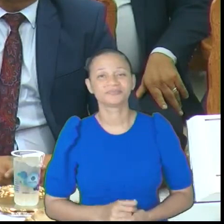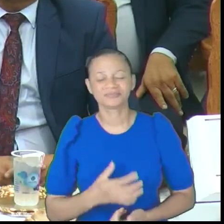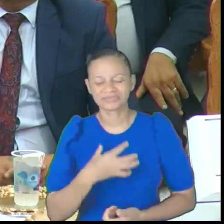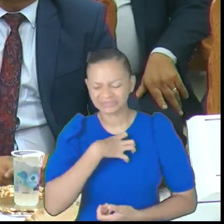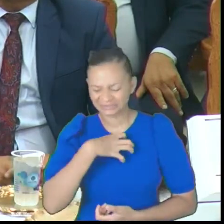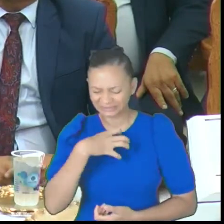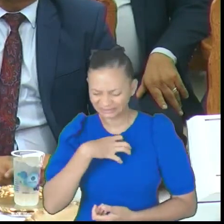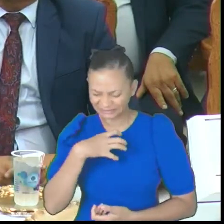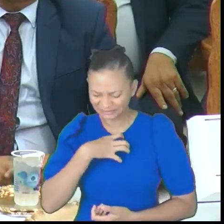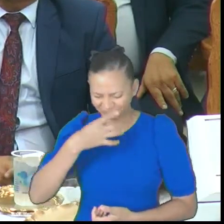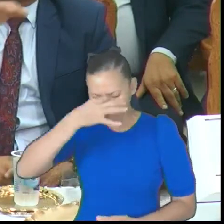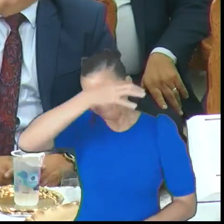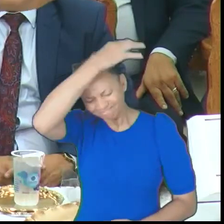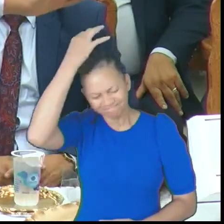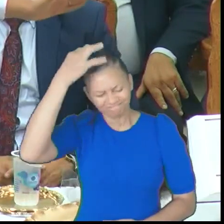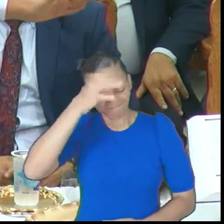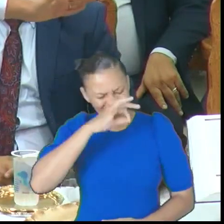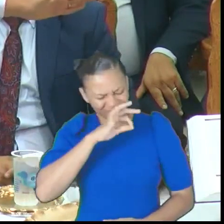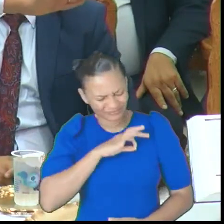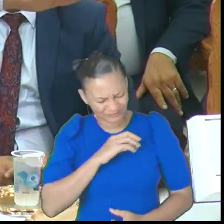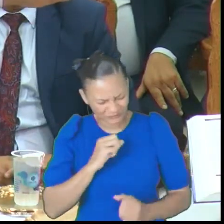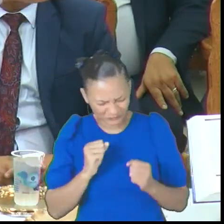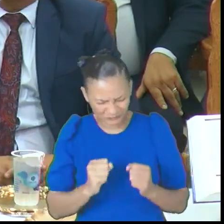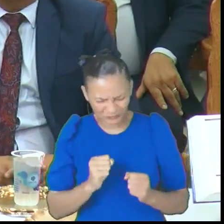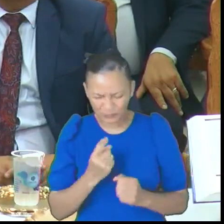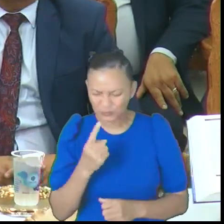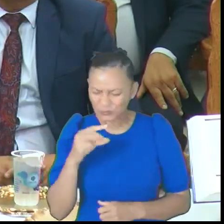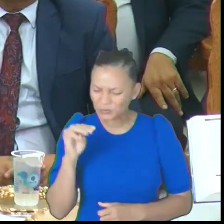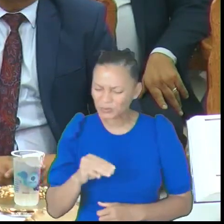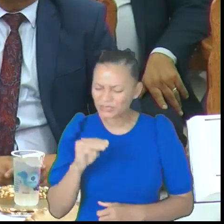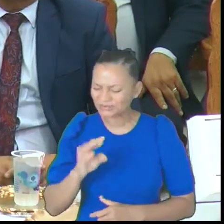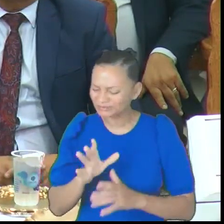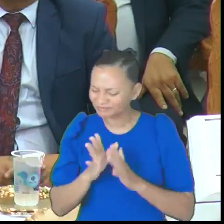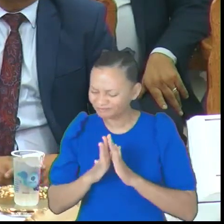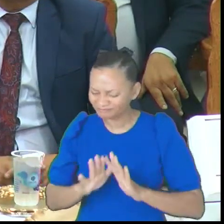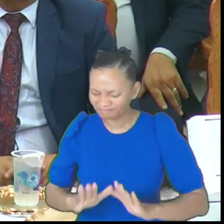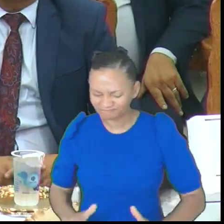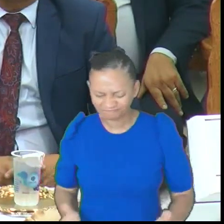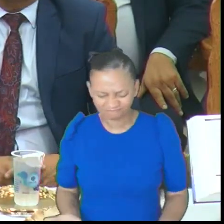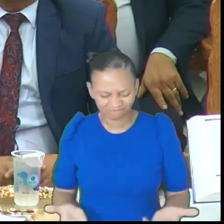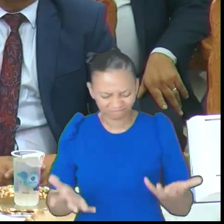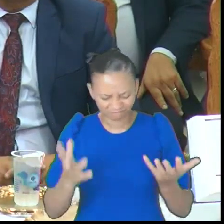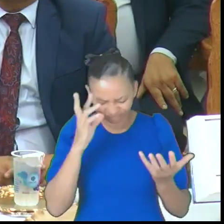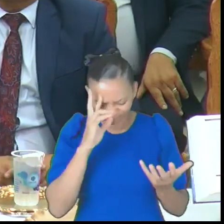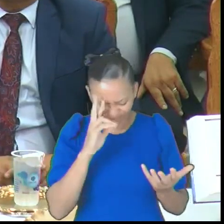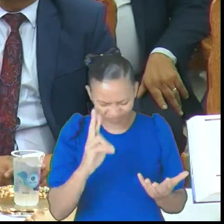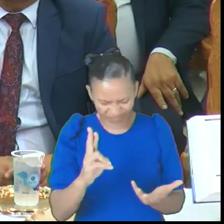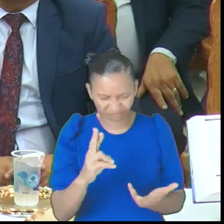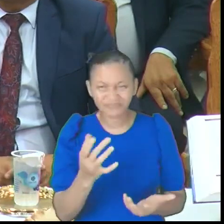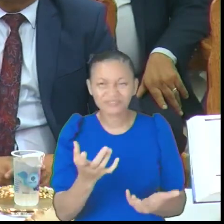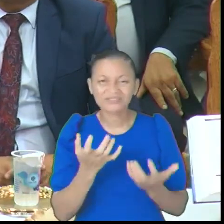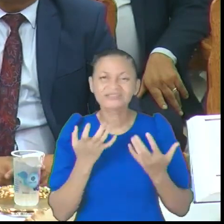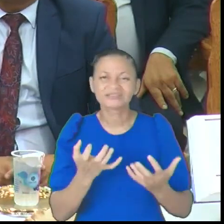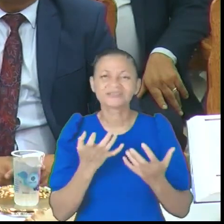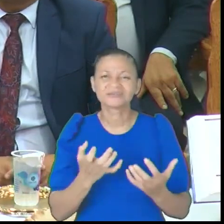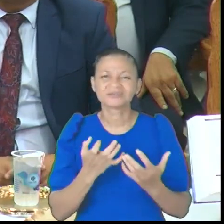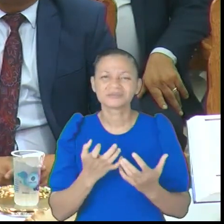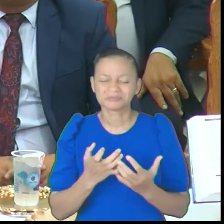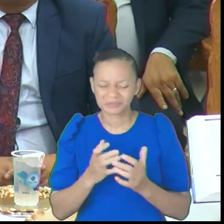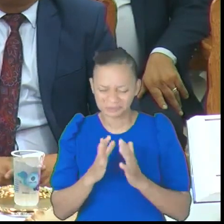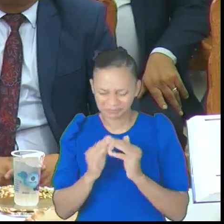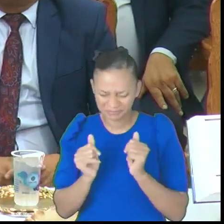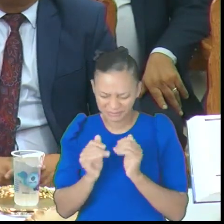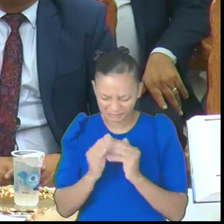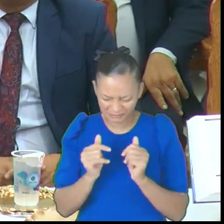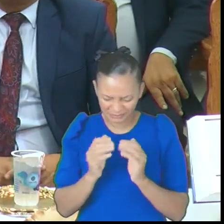Sentindo a presença do Espírito Santo. Se você puder, em um minuto, adore ao Senhor aqui. E se você quiser, pode pedir que